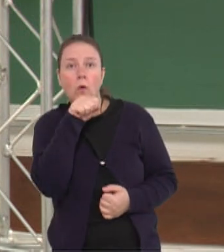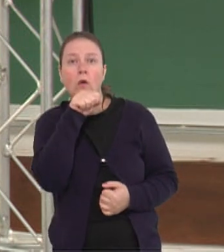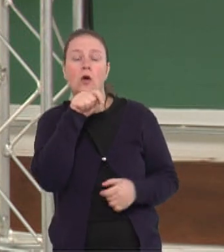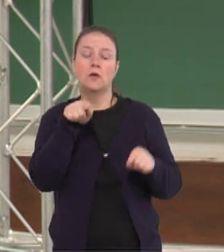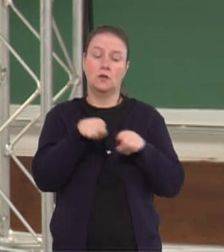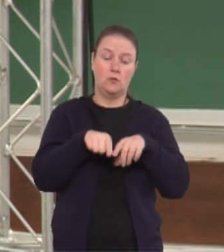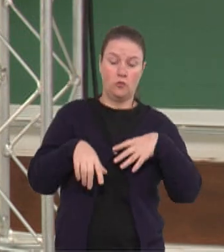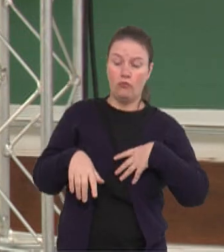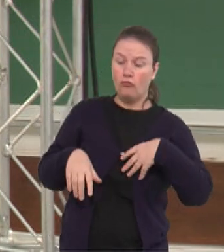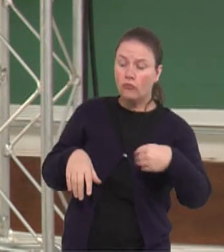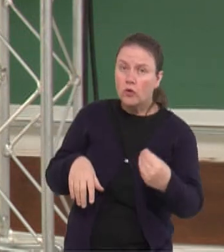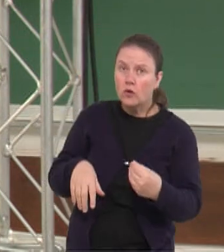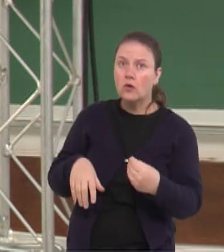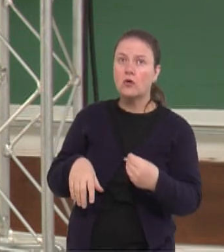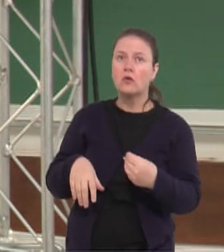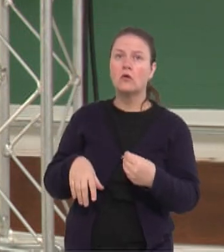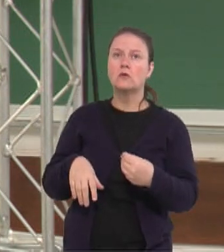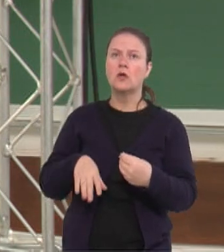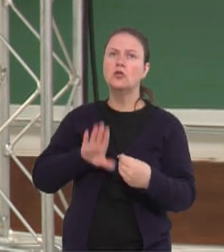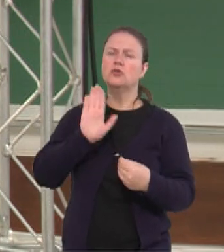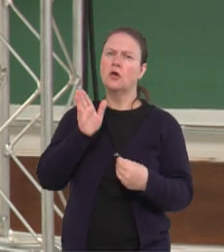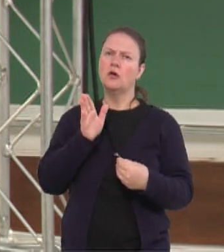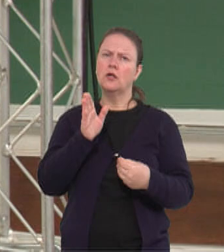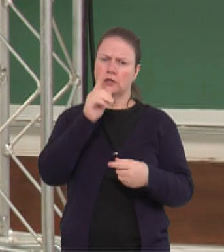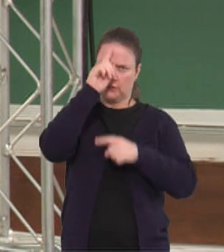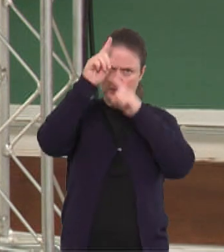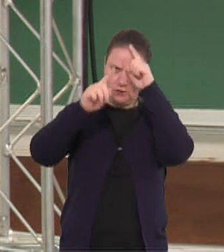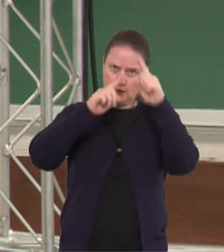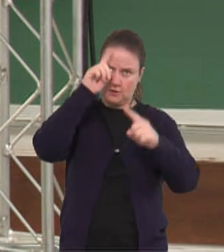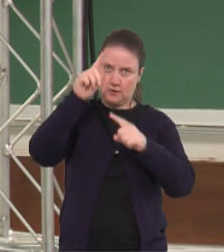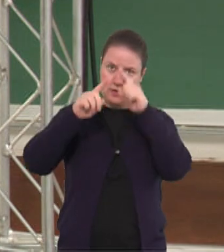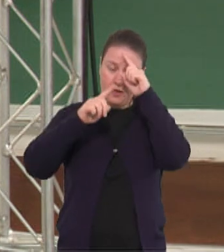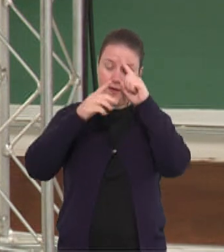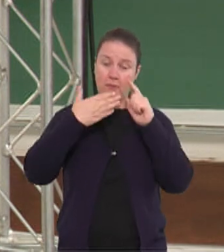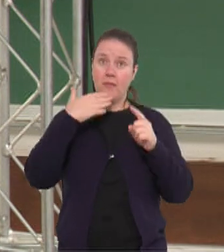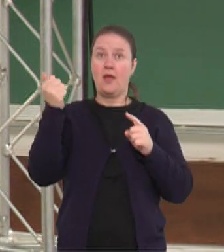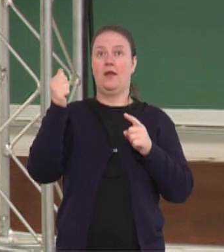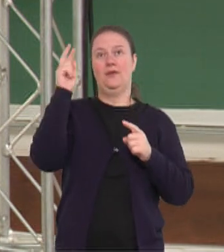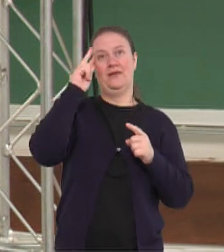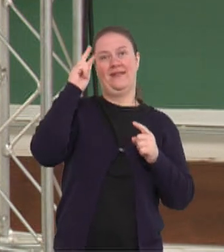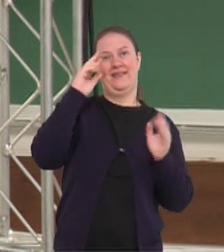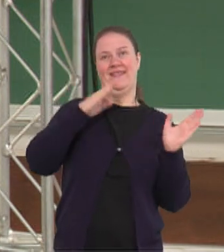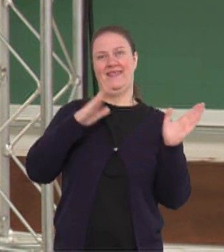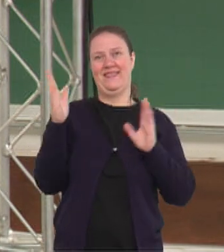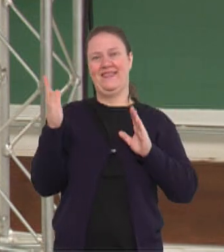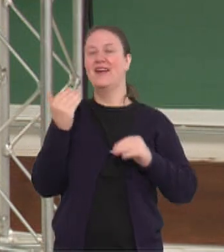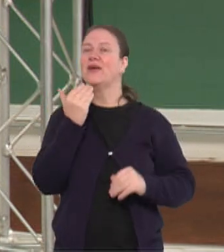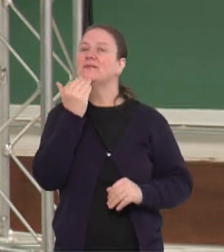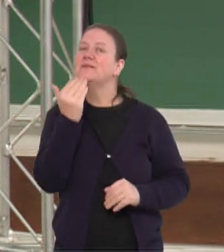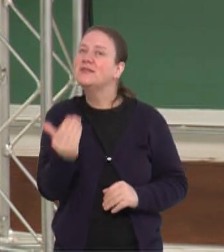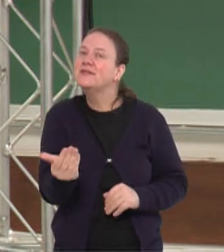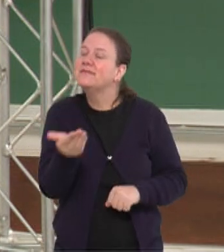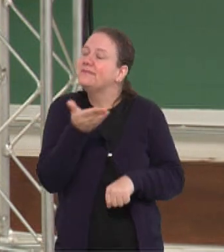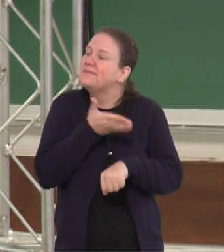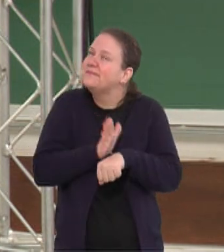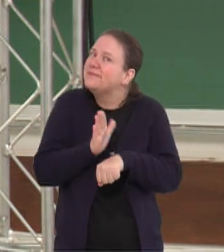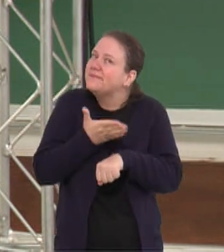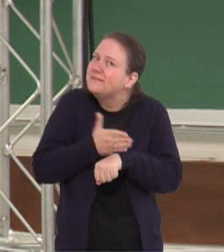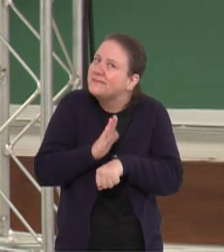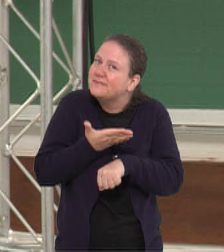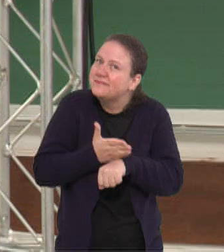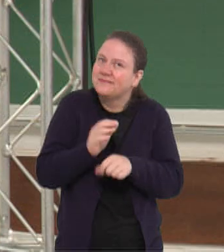na historinha para a nossa história ficar legal. E eu pedi uma tarefinha, lembram? Vocês fizeram